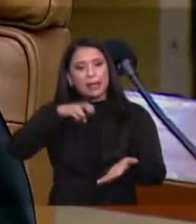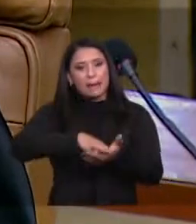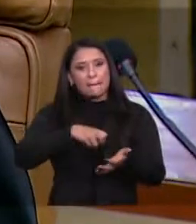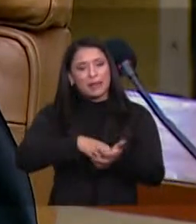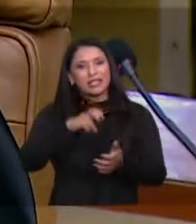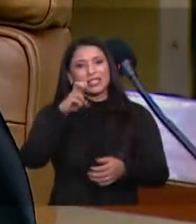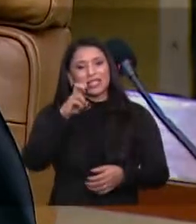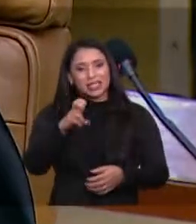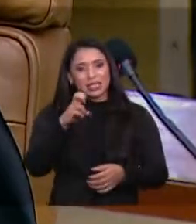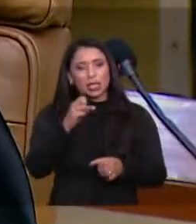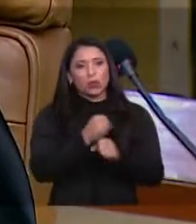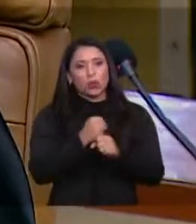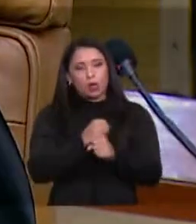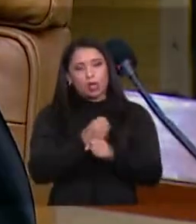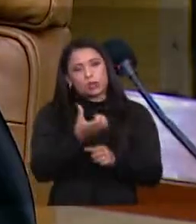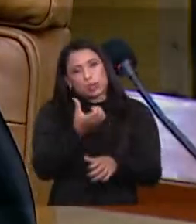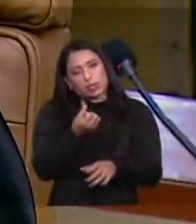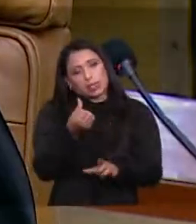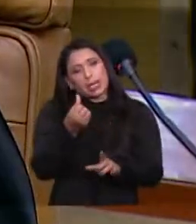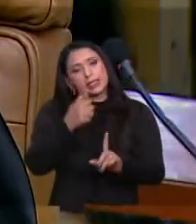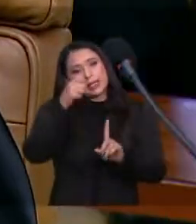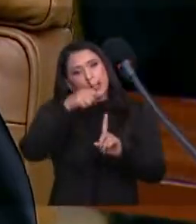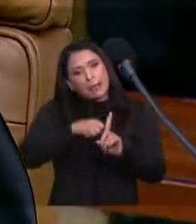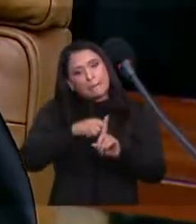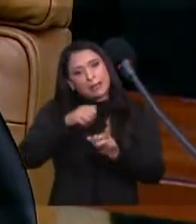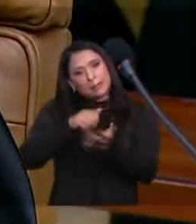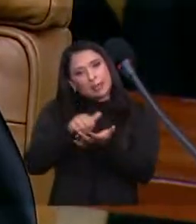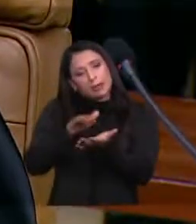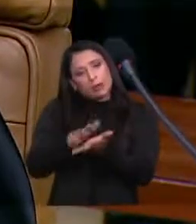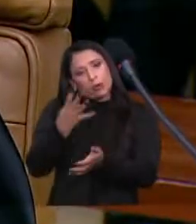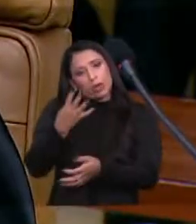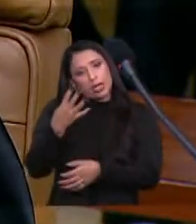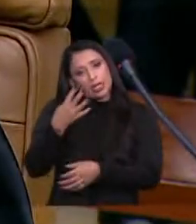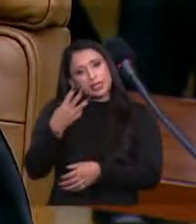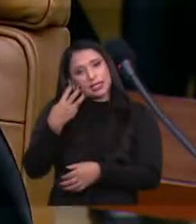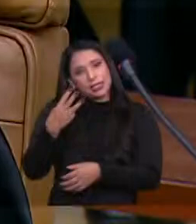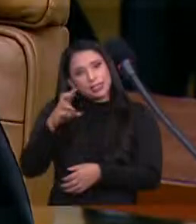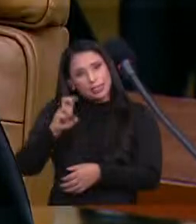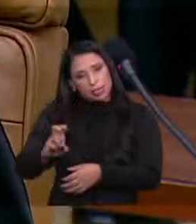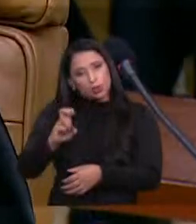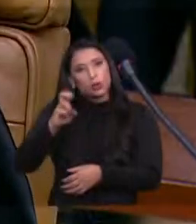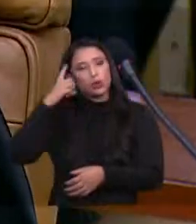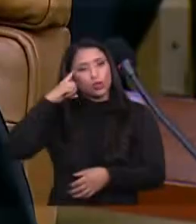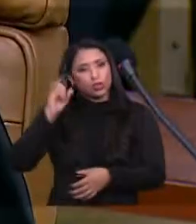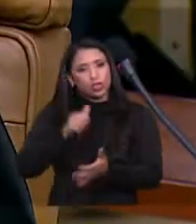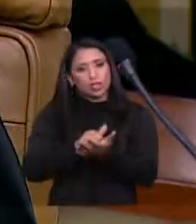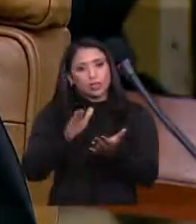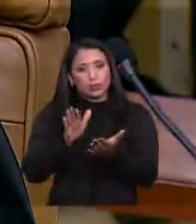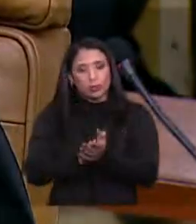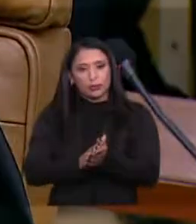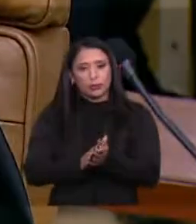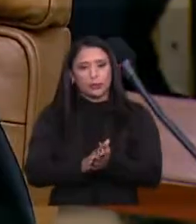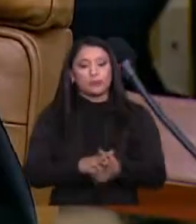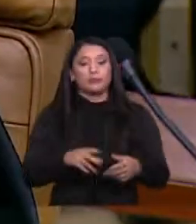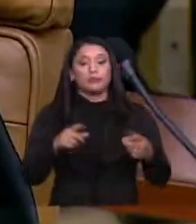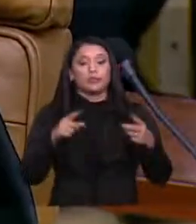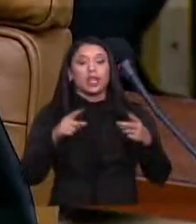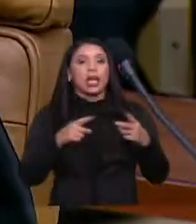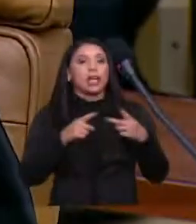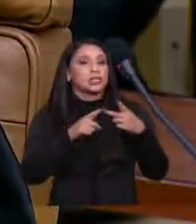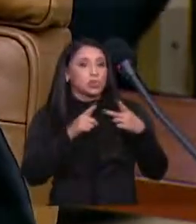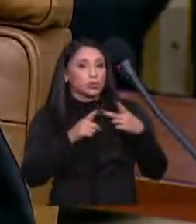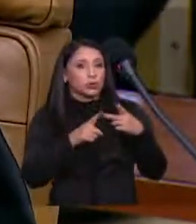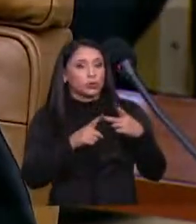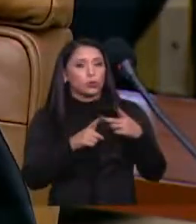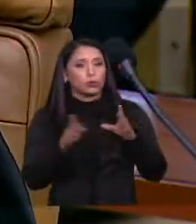base em cinco anos e seis meses de reclusão e pagamento e 45 dias multa já na segunda fase da dose